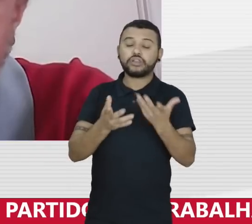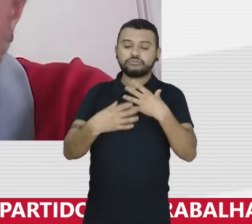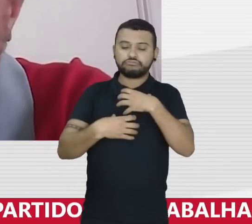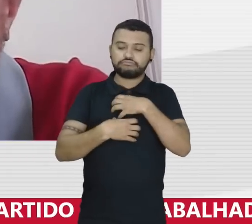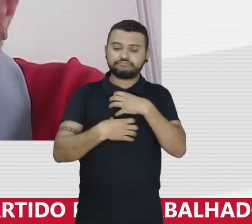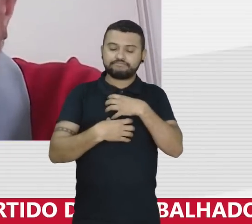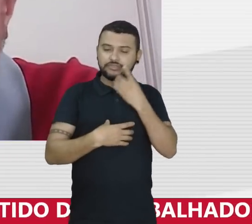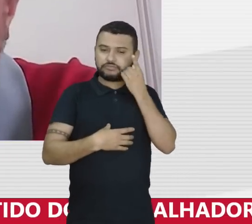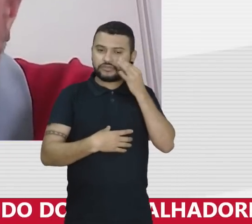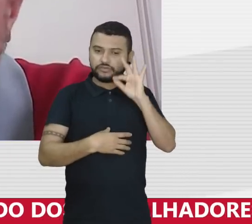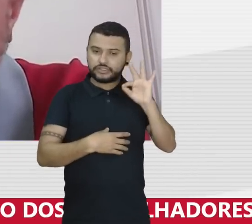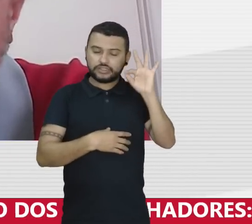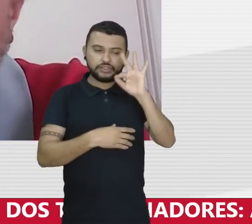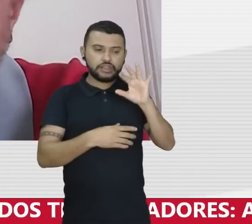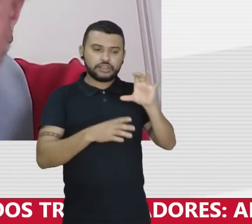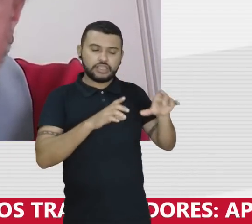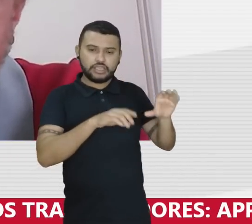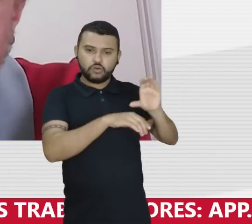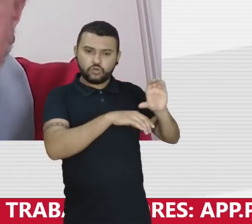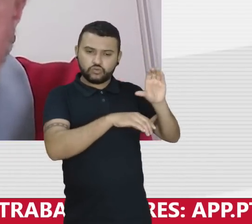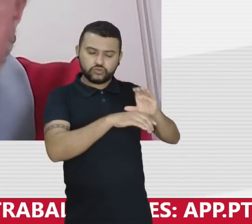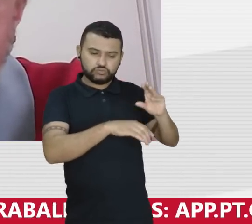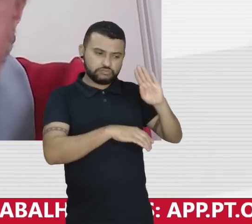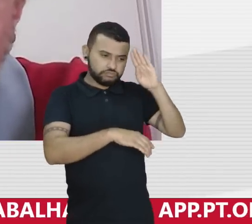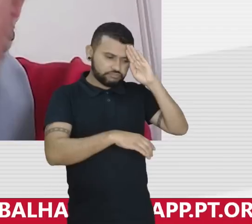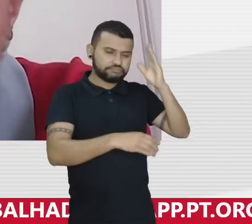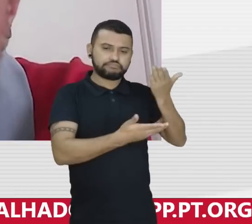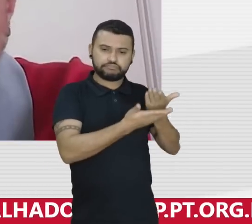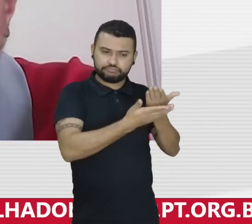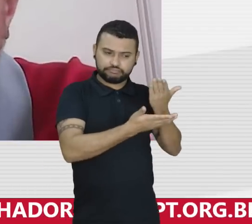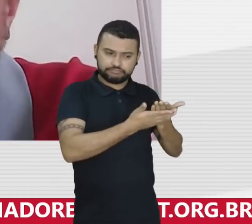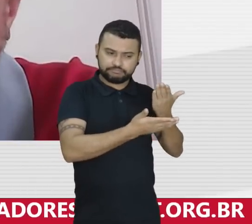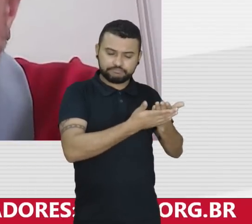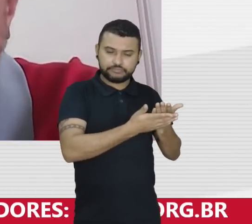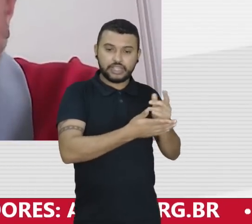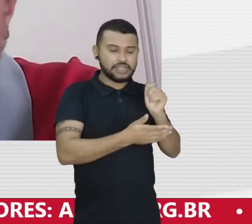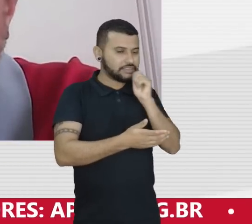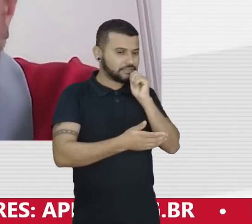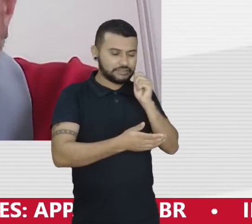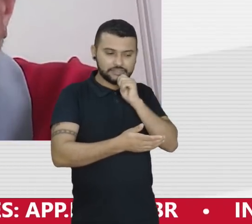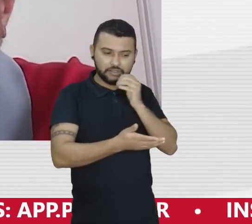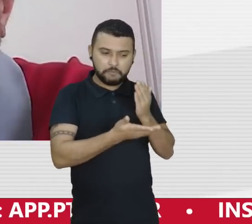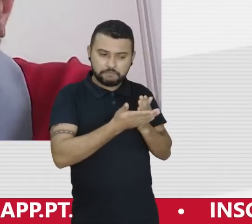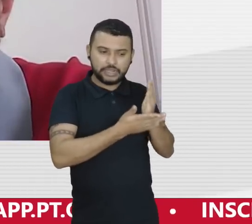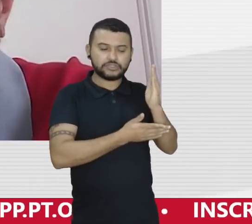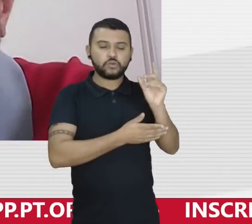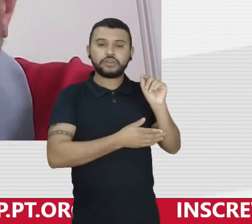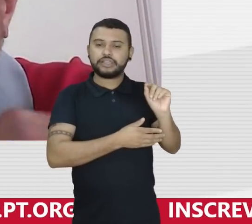o ensino nas academias militares não passou ainda